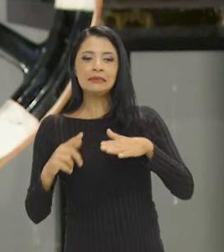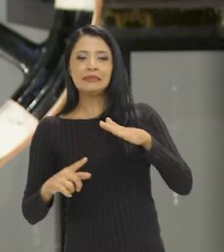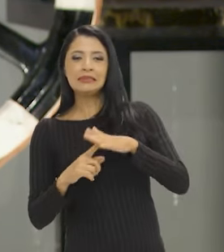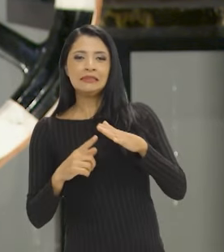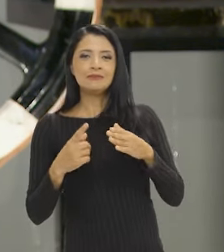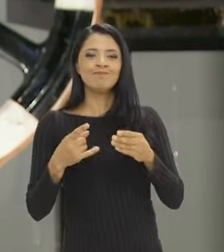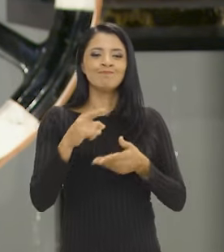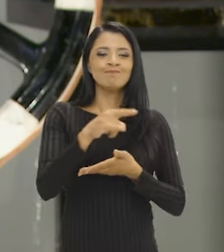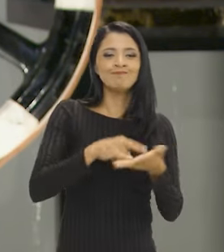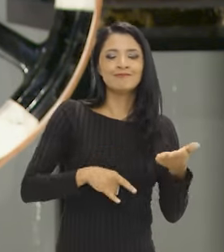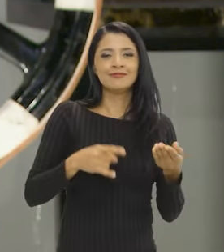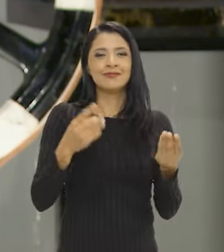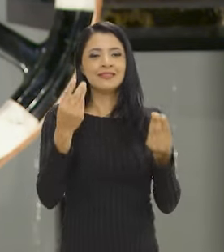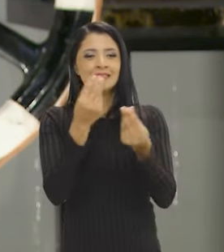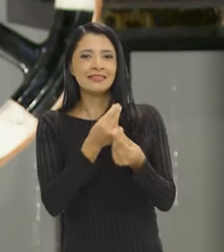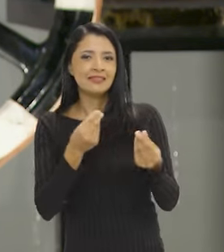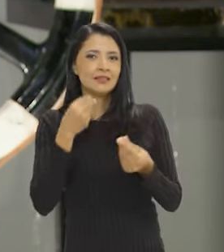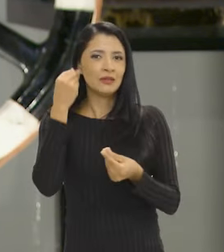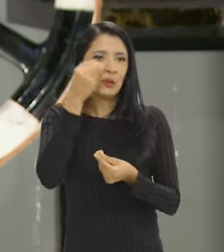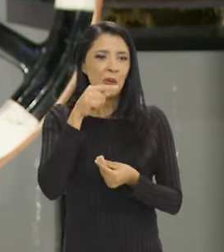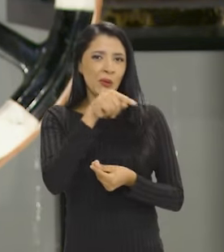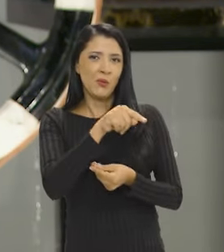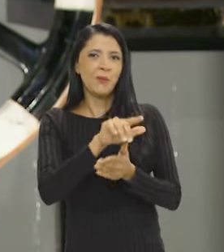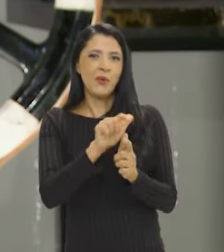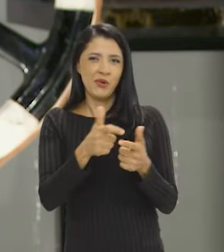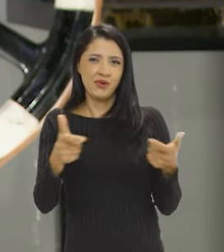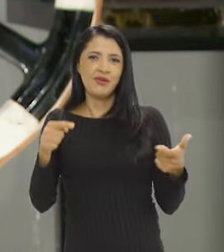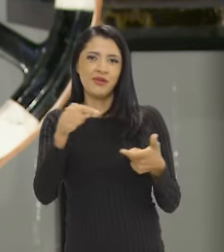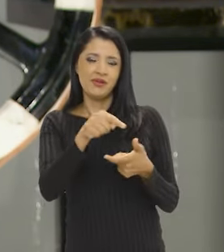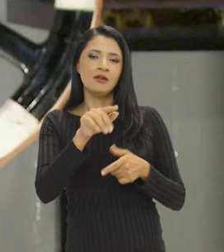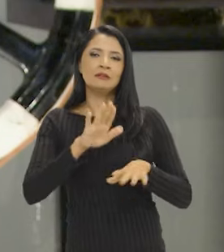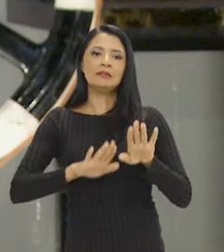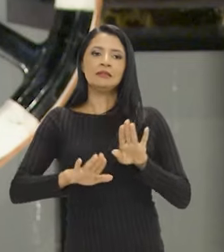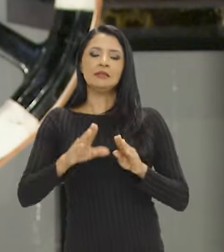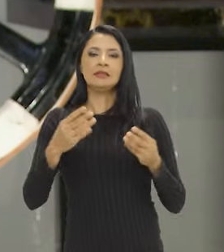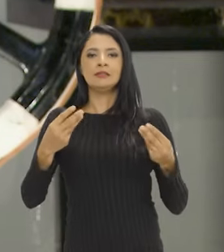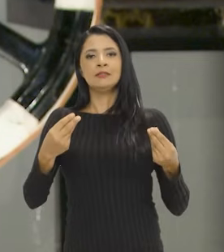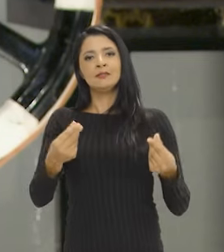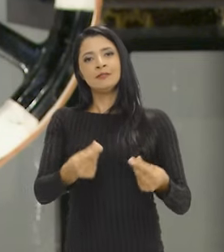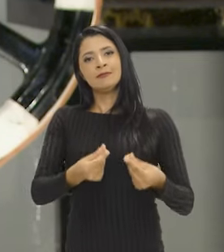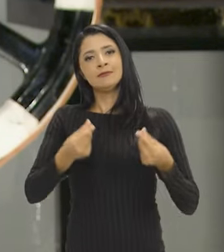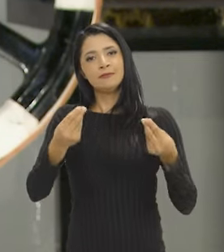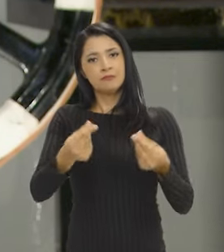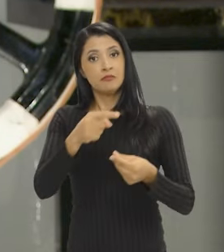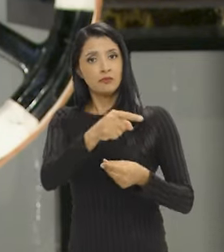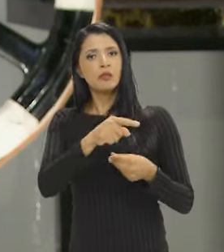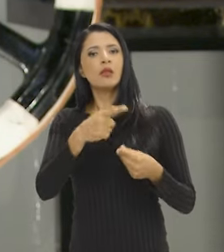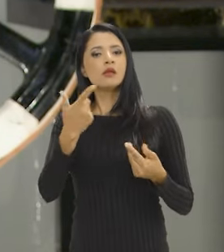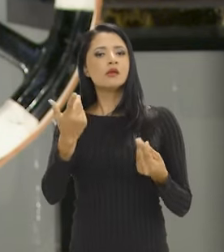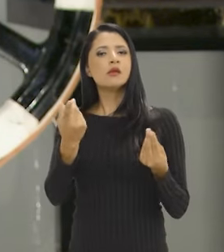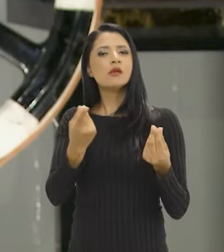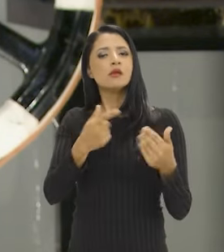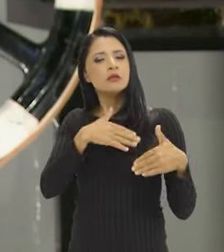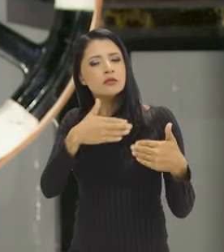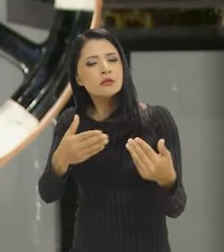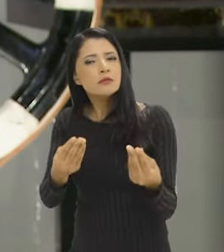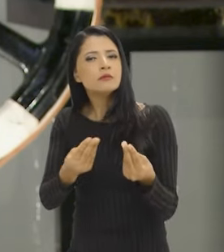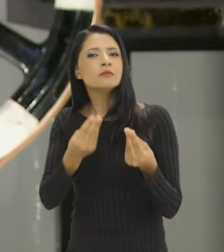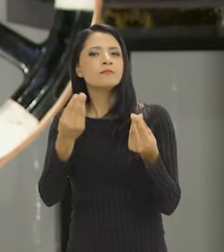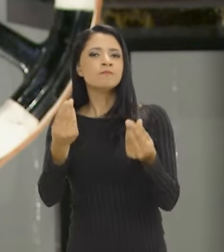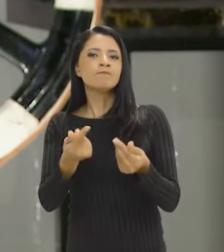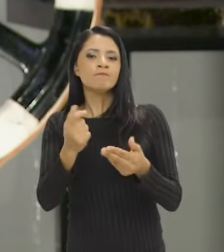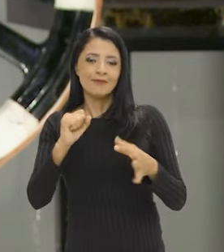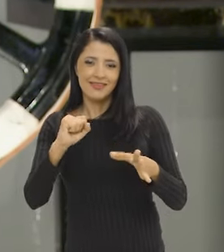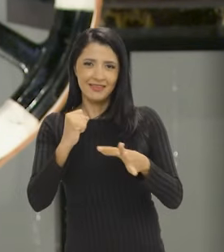que afetam as experiências dos arquivos em geral, esse processo de